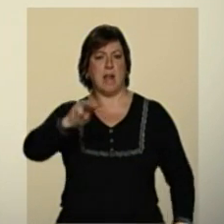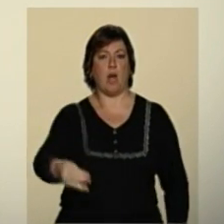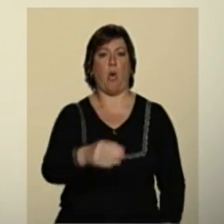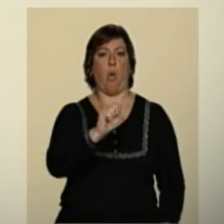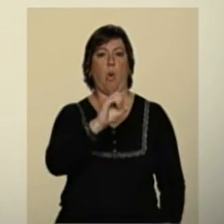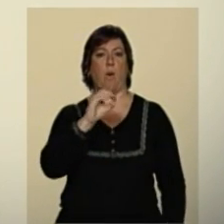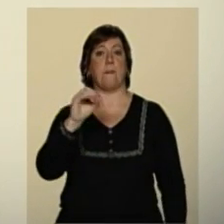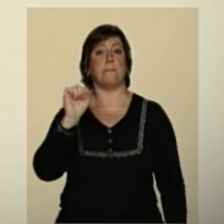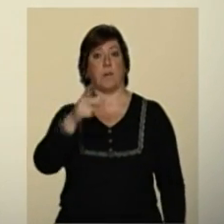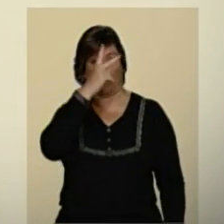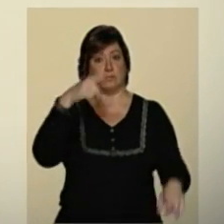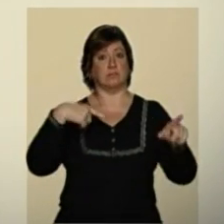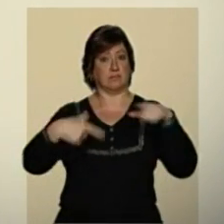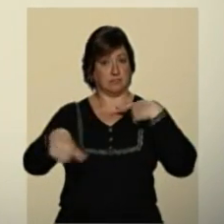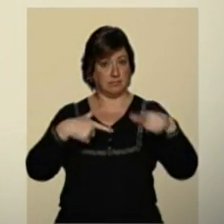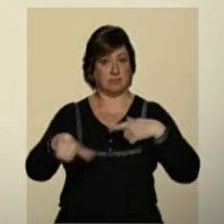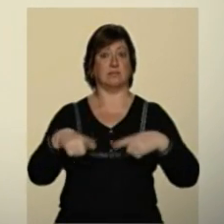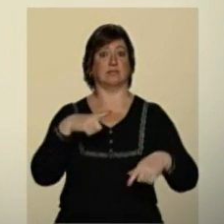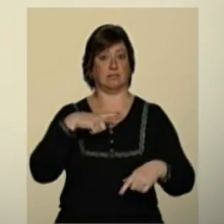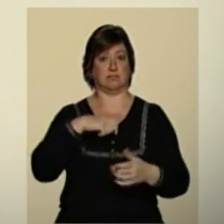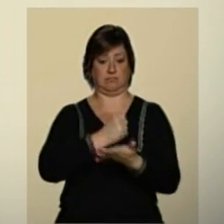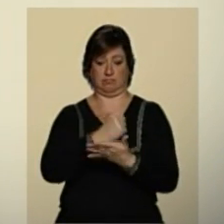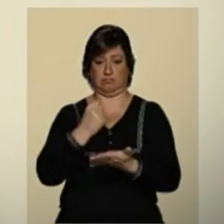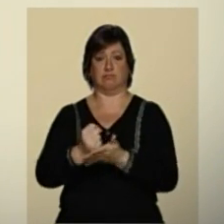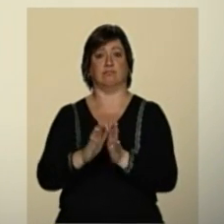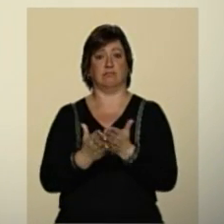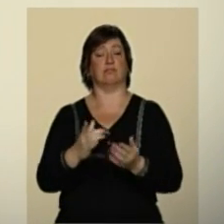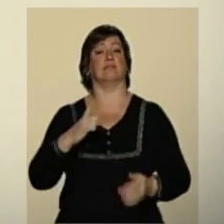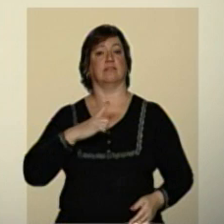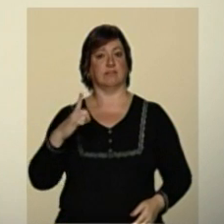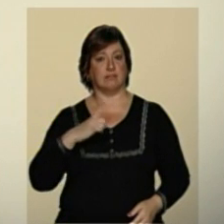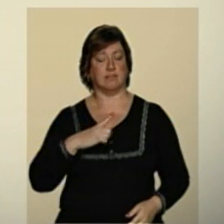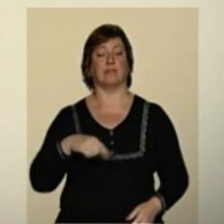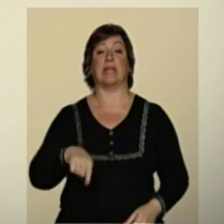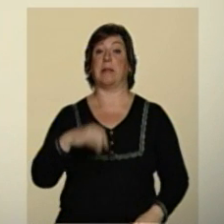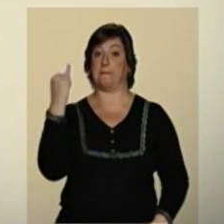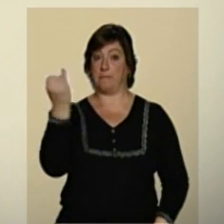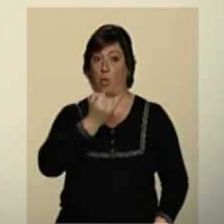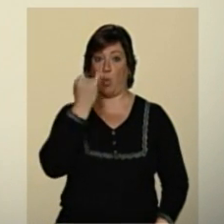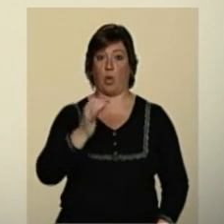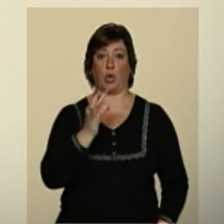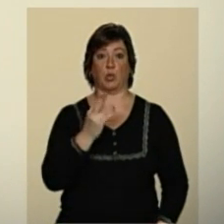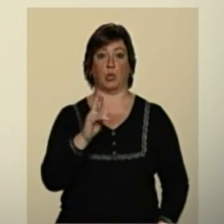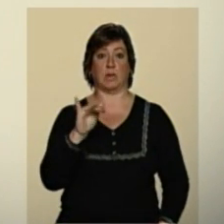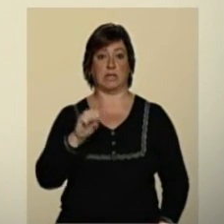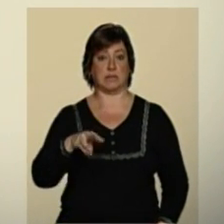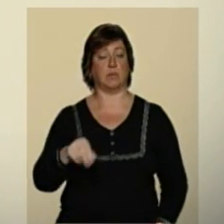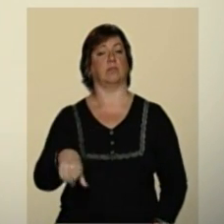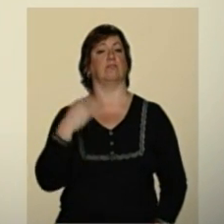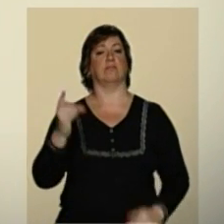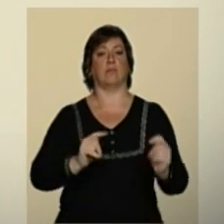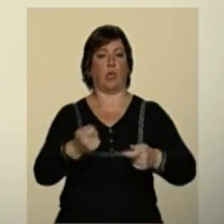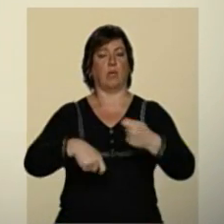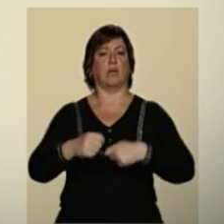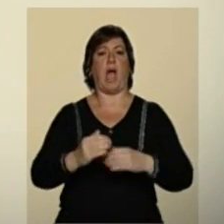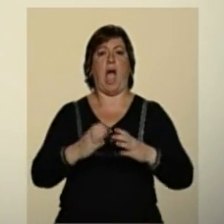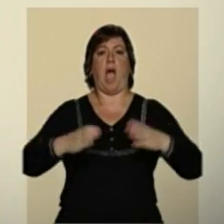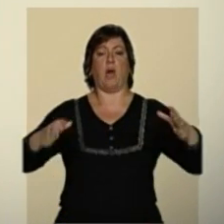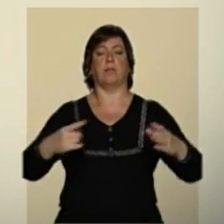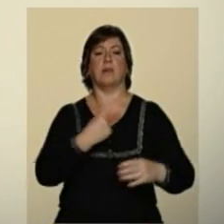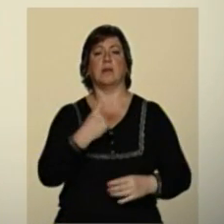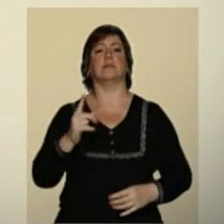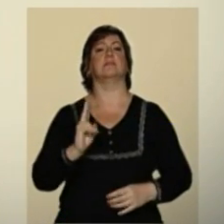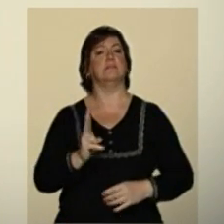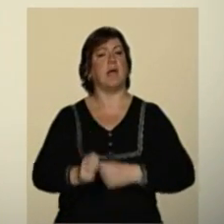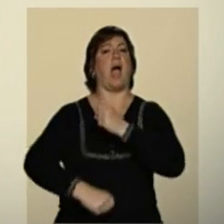800.000 trabalhadores formais a importância do Turismo para nossa economia está aumentando a cada ano no